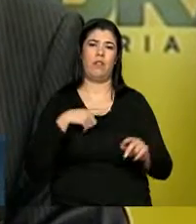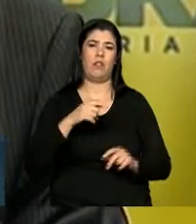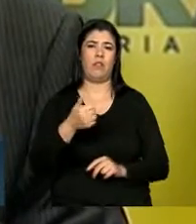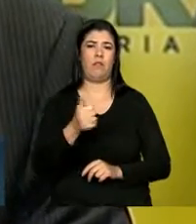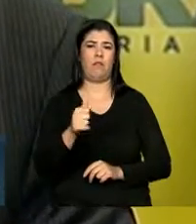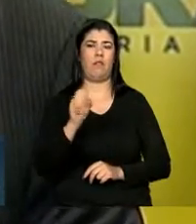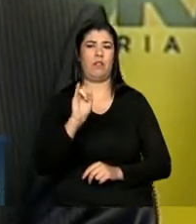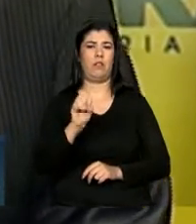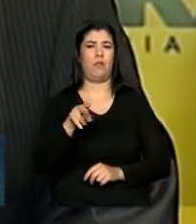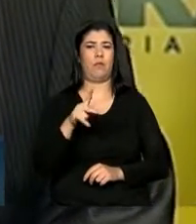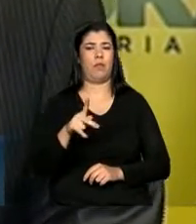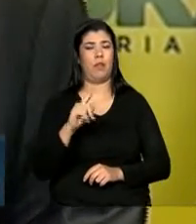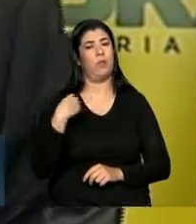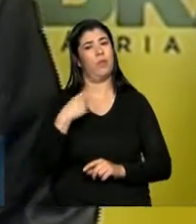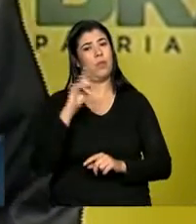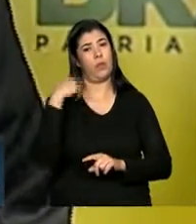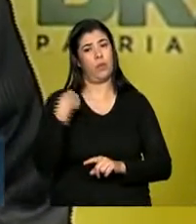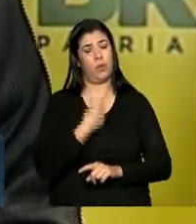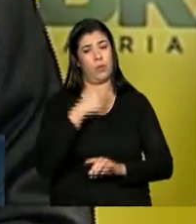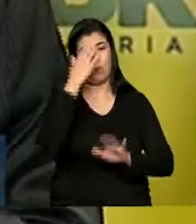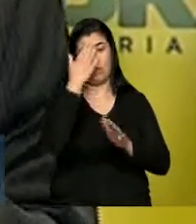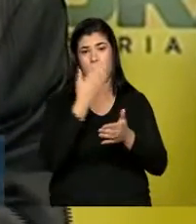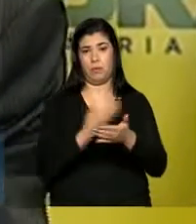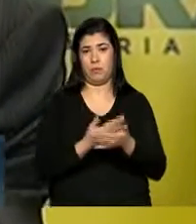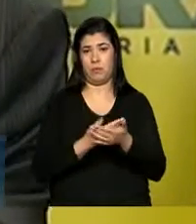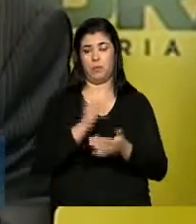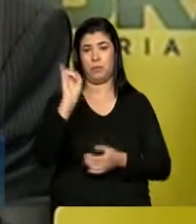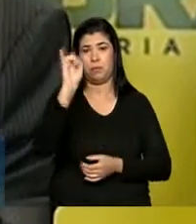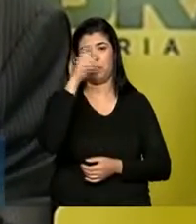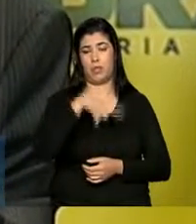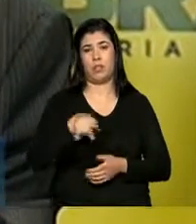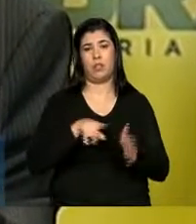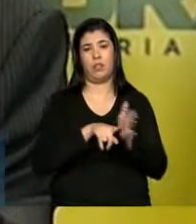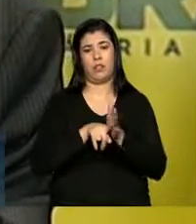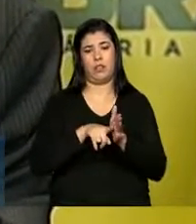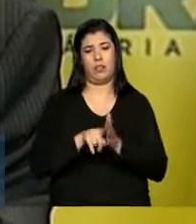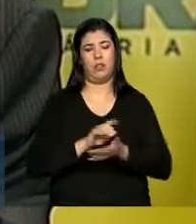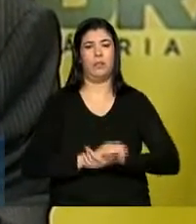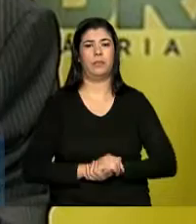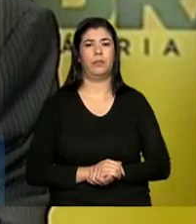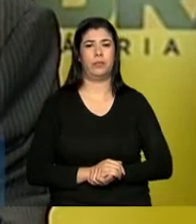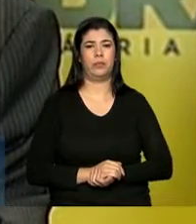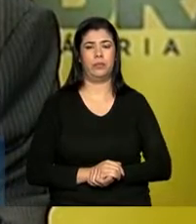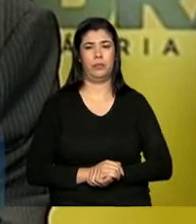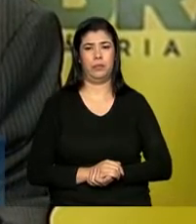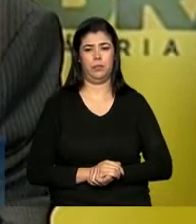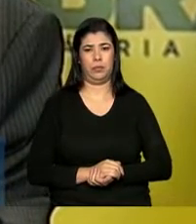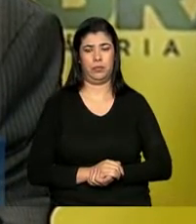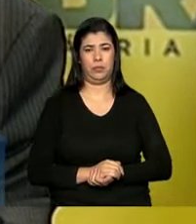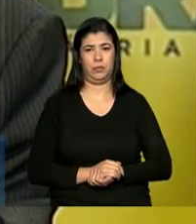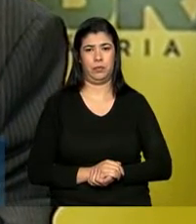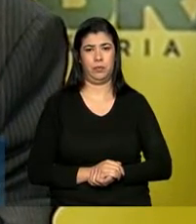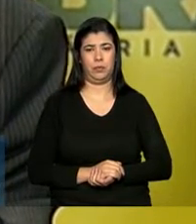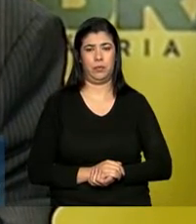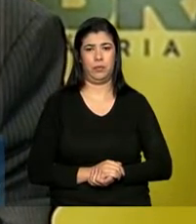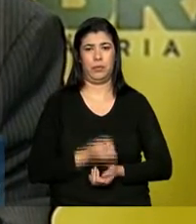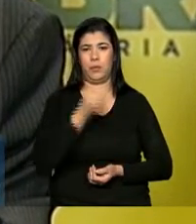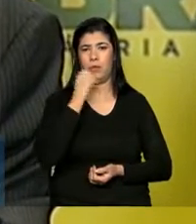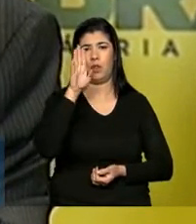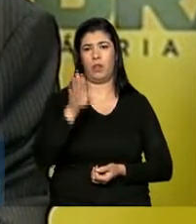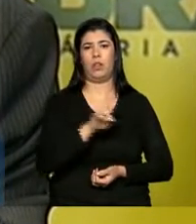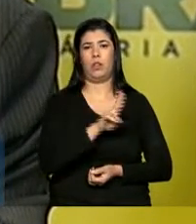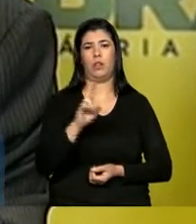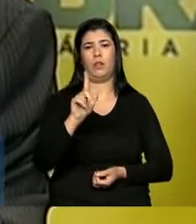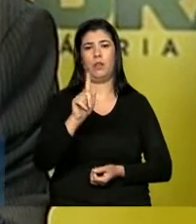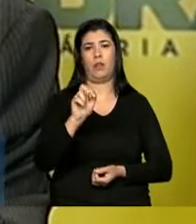gente seja muito confiante na importância dessa análise. Claro. Agora, você queria falar. Boa tarde a todo mundo. Gabriel Luiz,